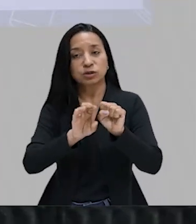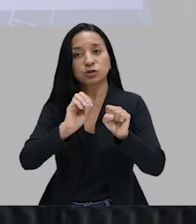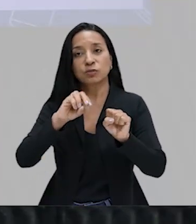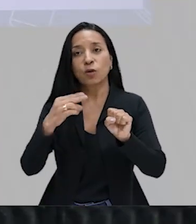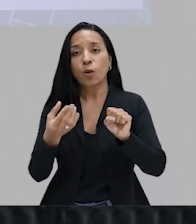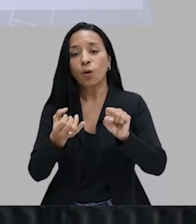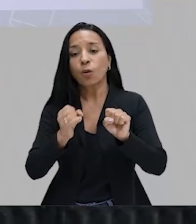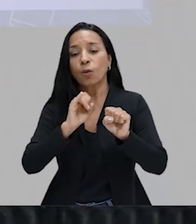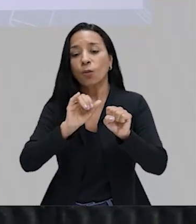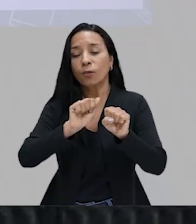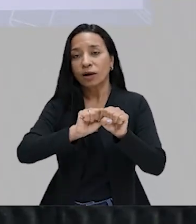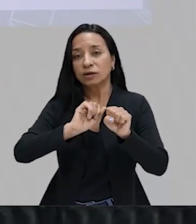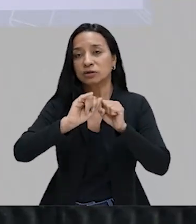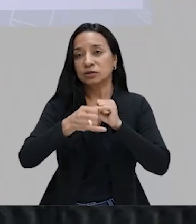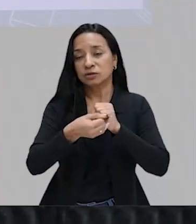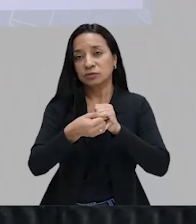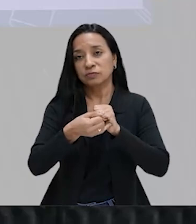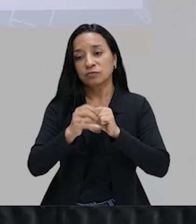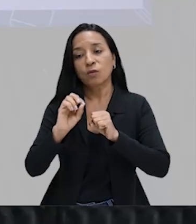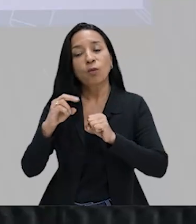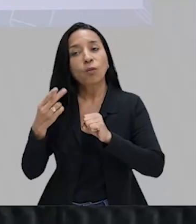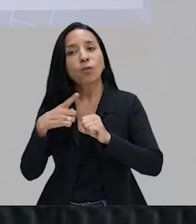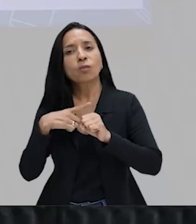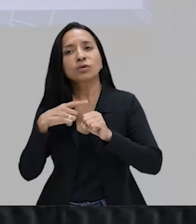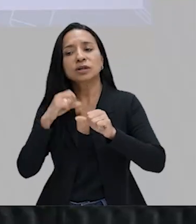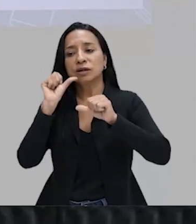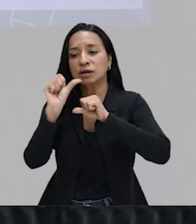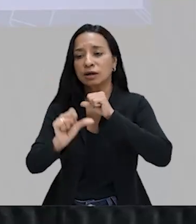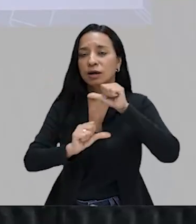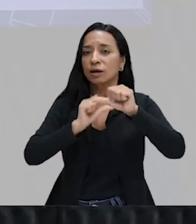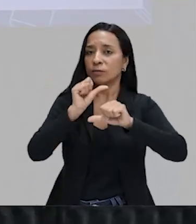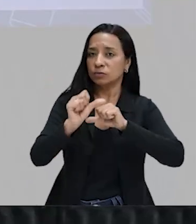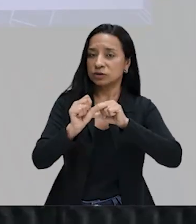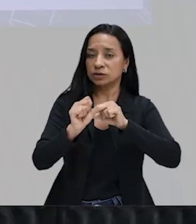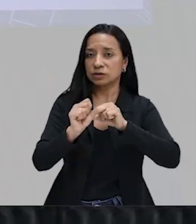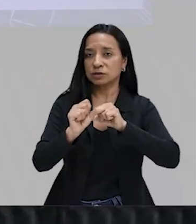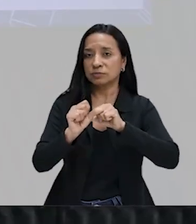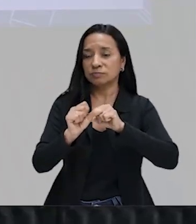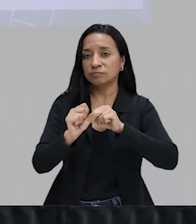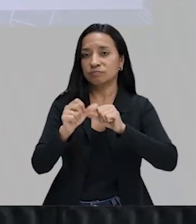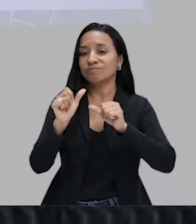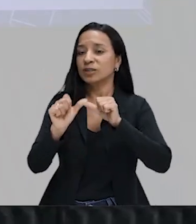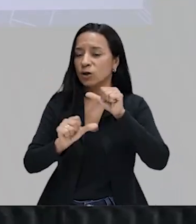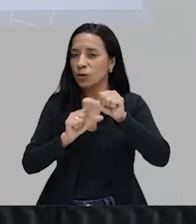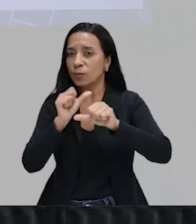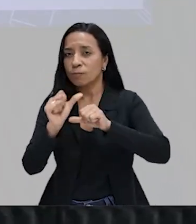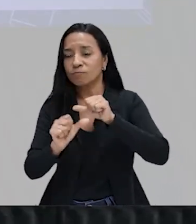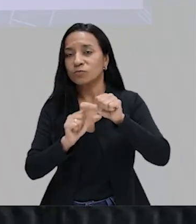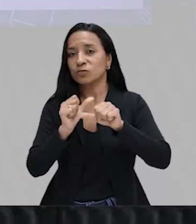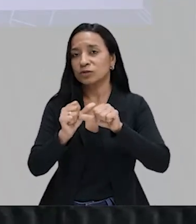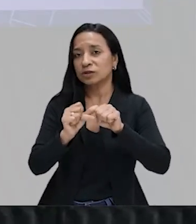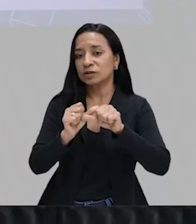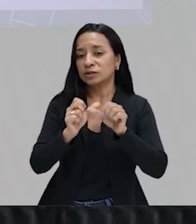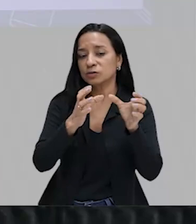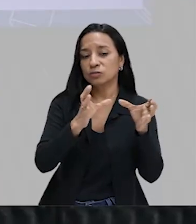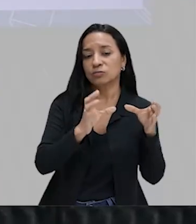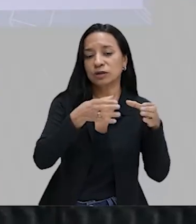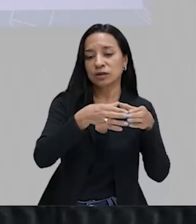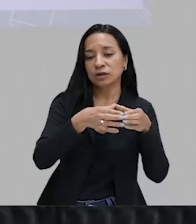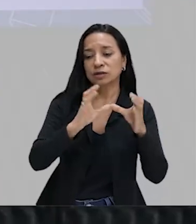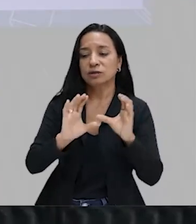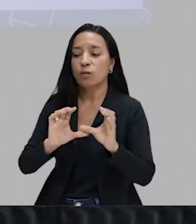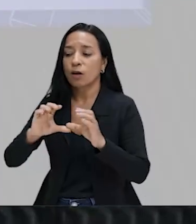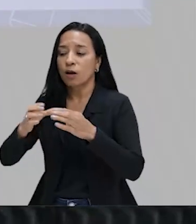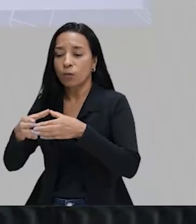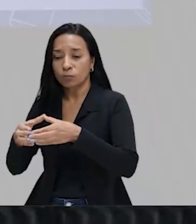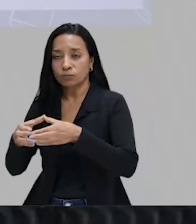gente tem a mudança dessa classe gramatical, como acontece na derivação imprópria, né? Quando a gente tem essa mudança de uma classe gramatical